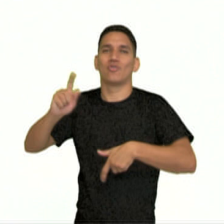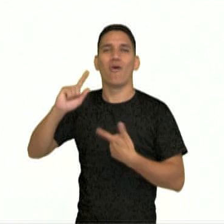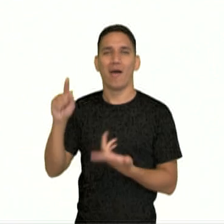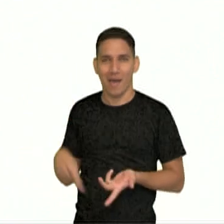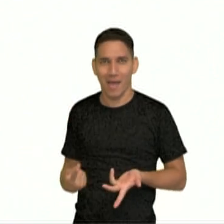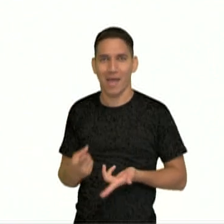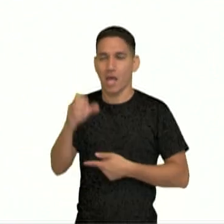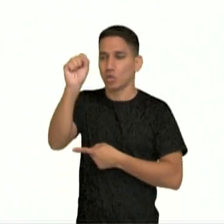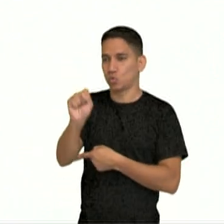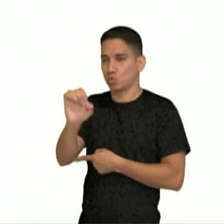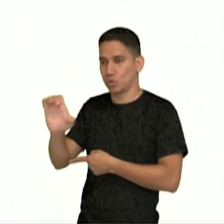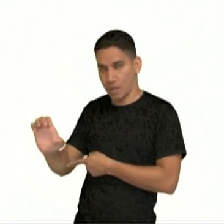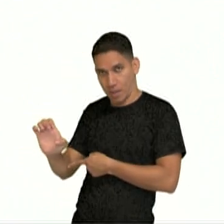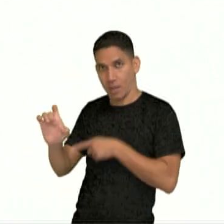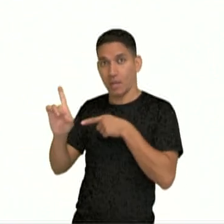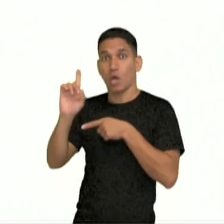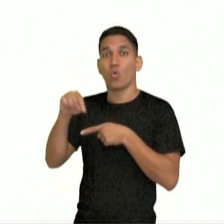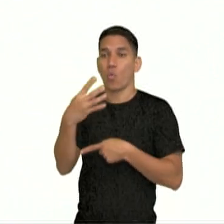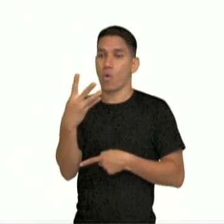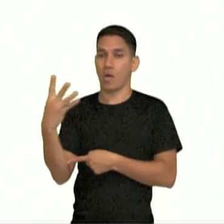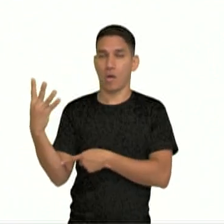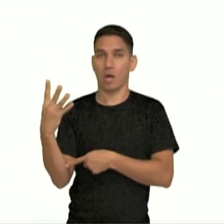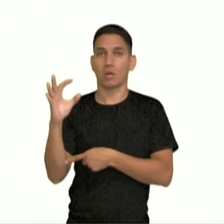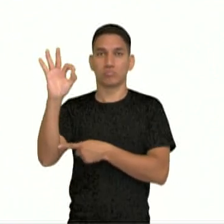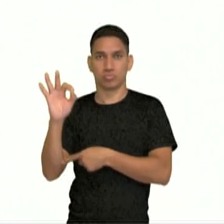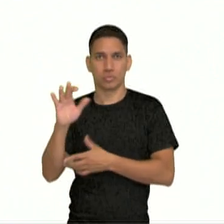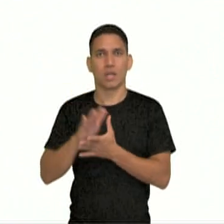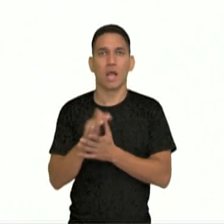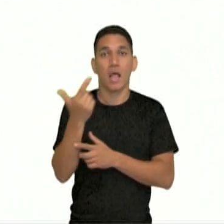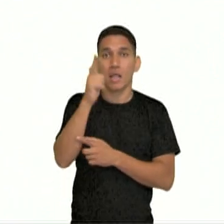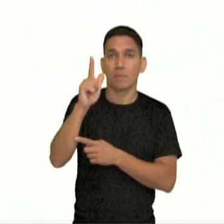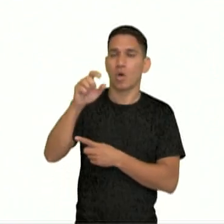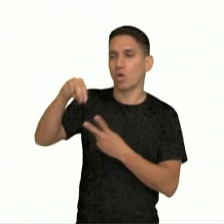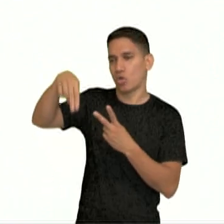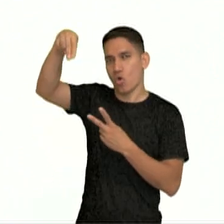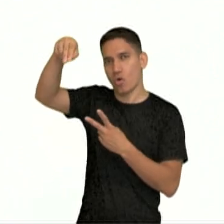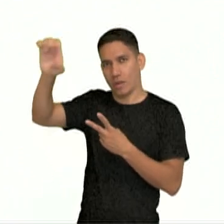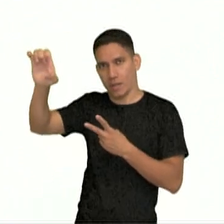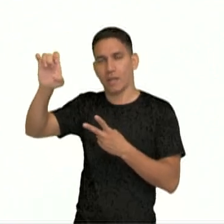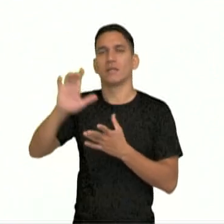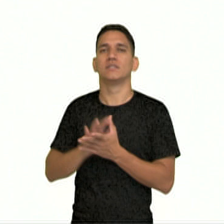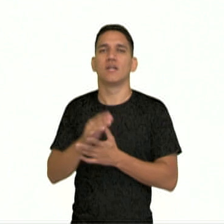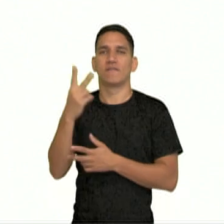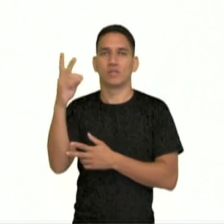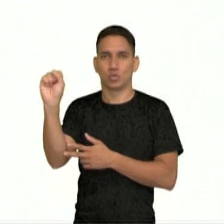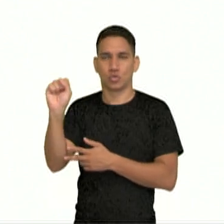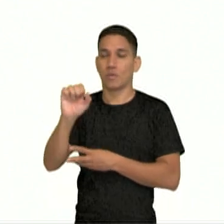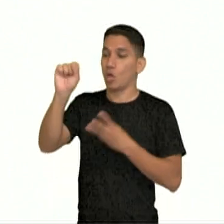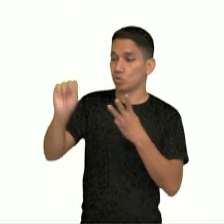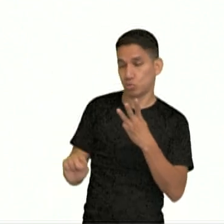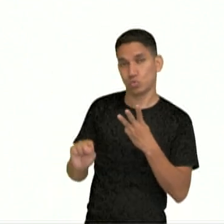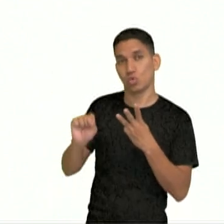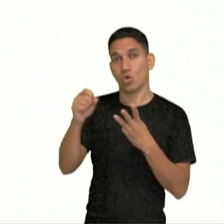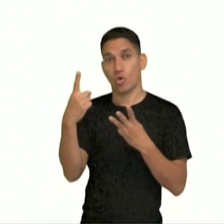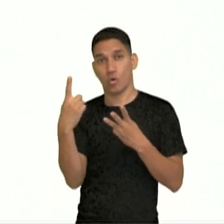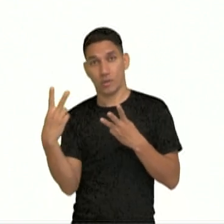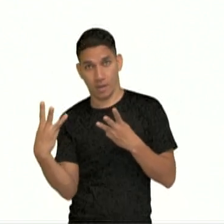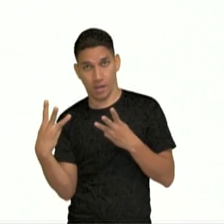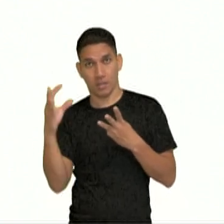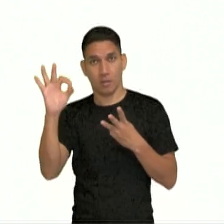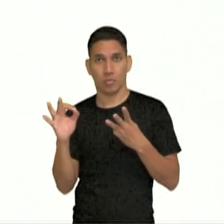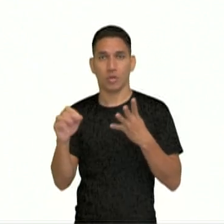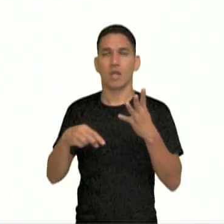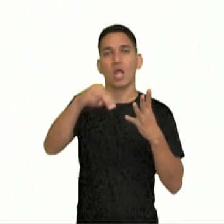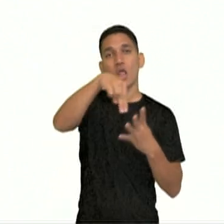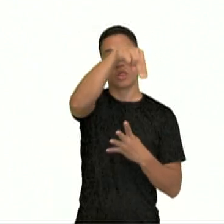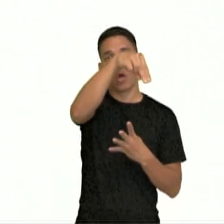com 44%. Depois o Nordeste com 28%, o Sul com 13%, o Norte com